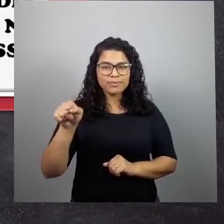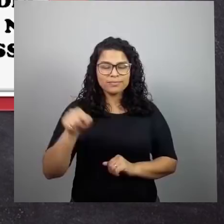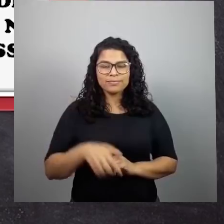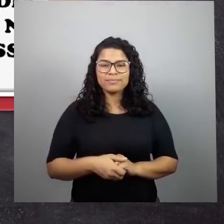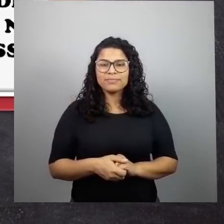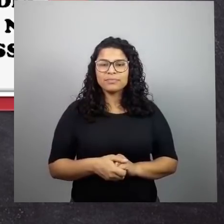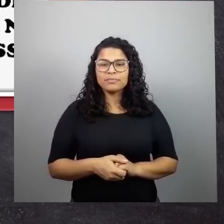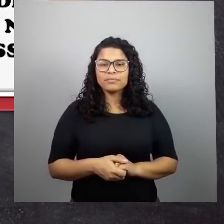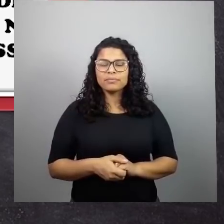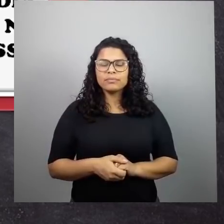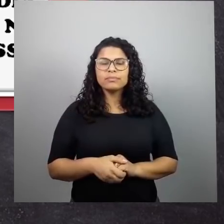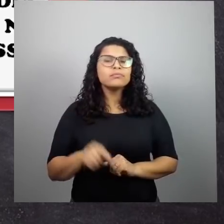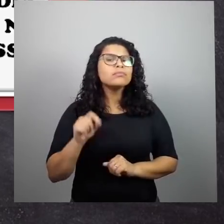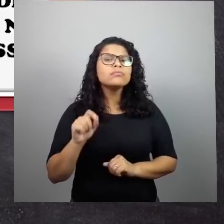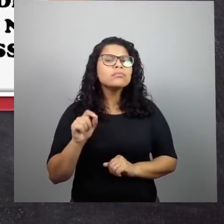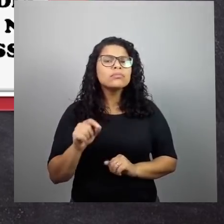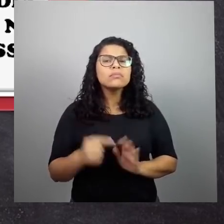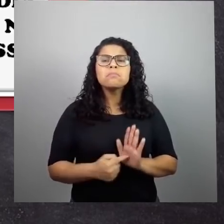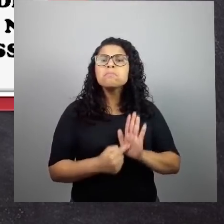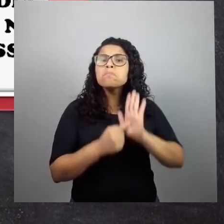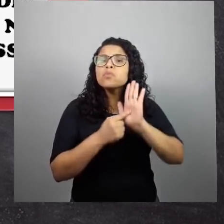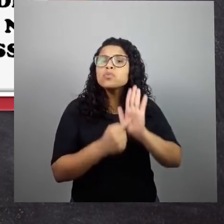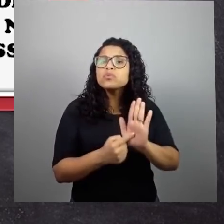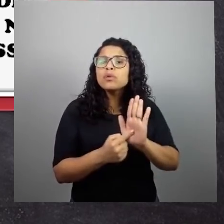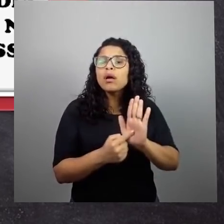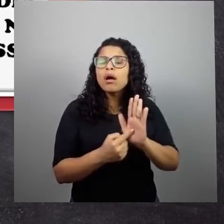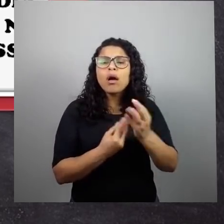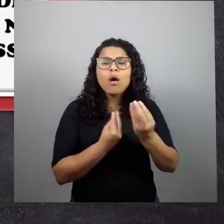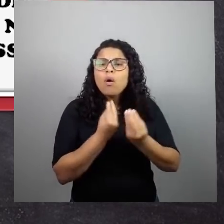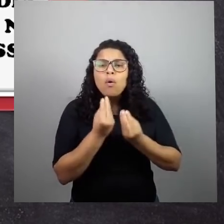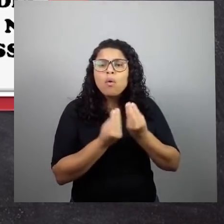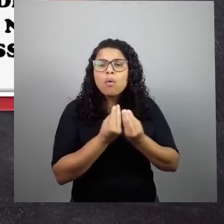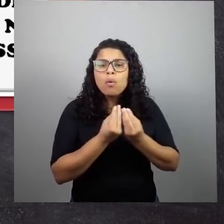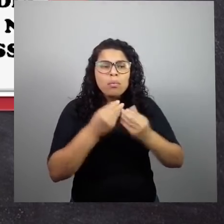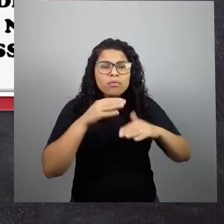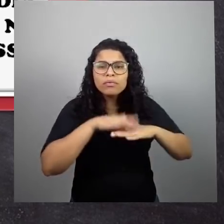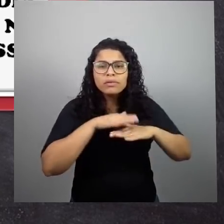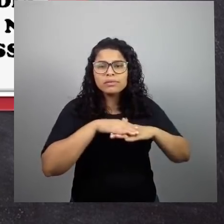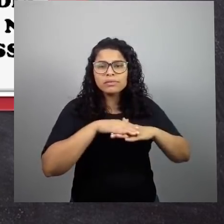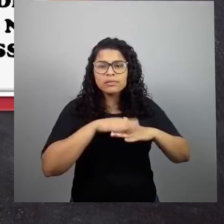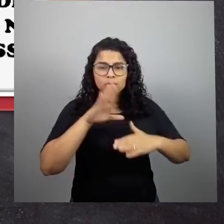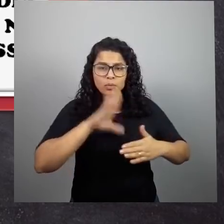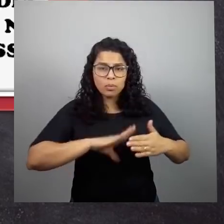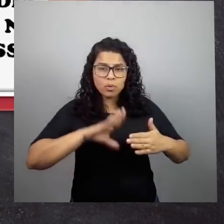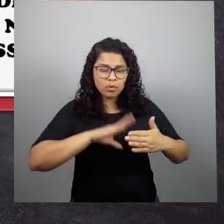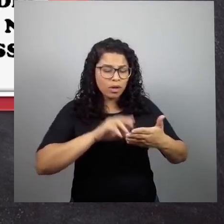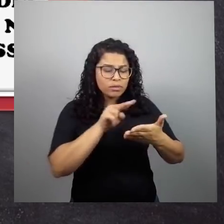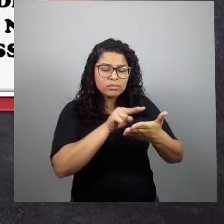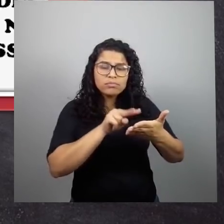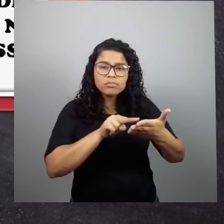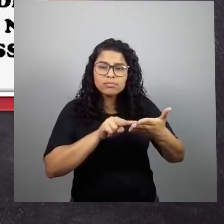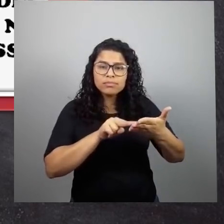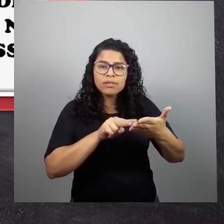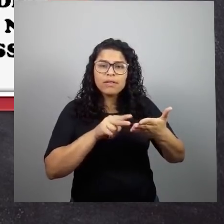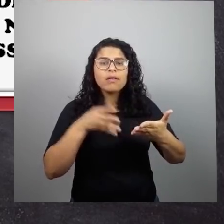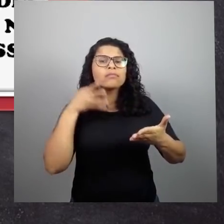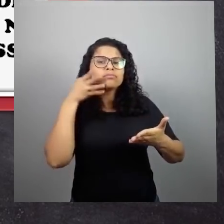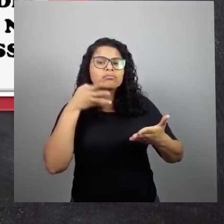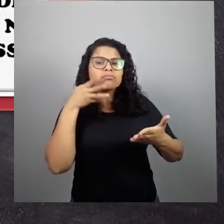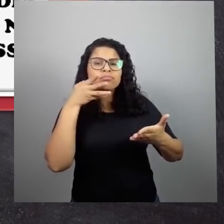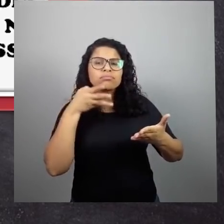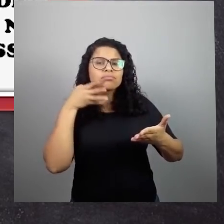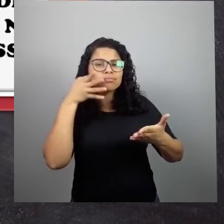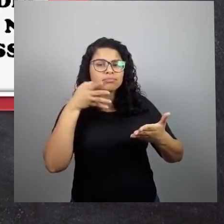Essa pontuação, ela serve para nos indicar o que nós temos que fazer se nós estivermos falando